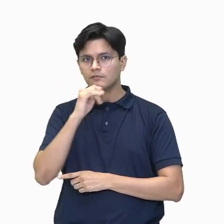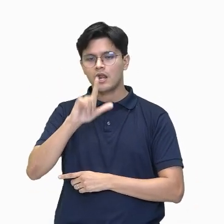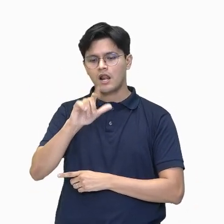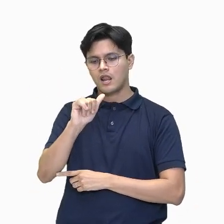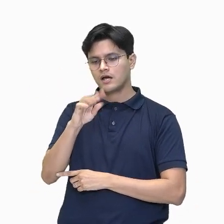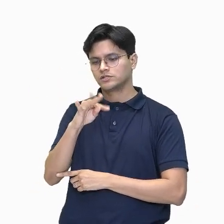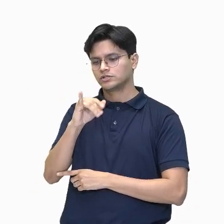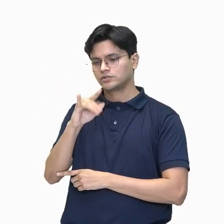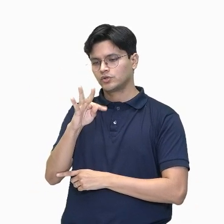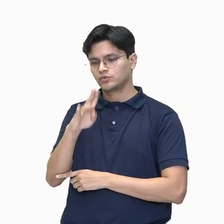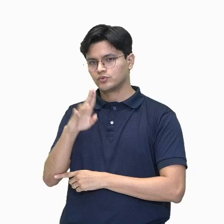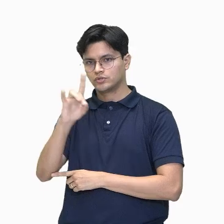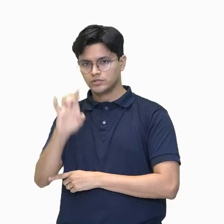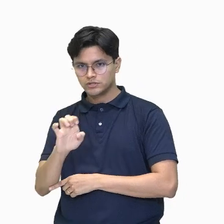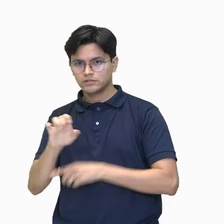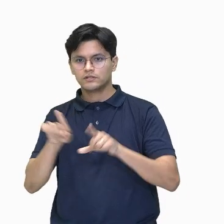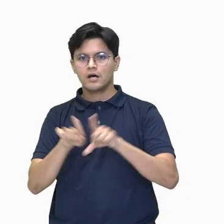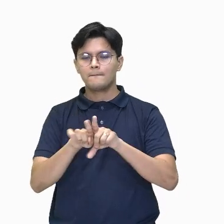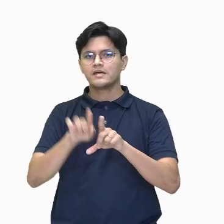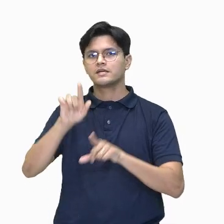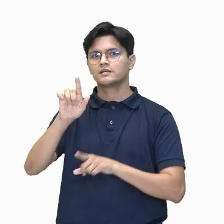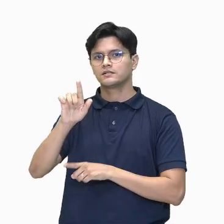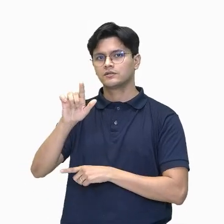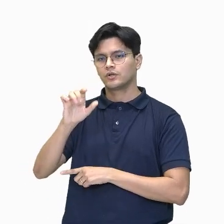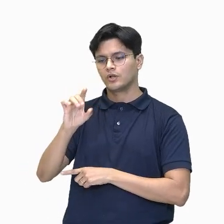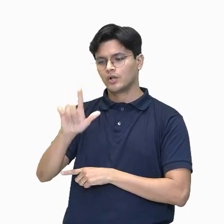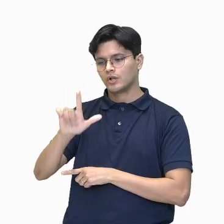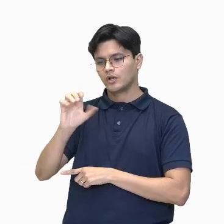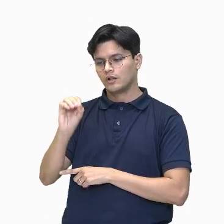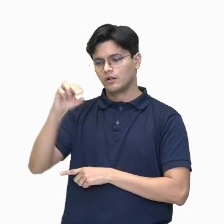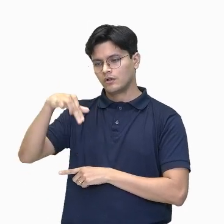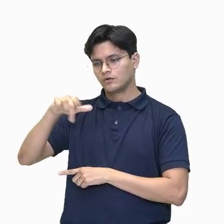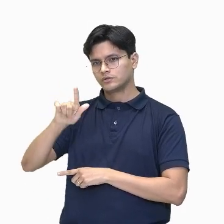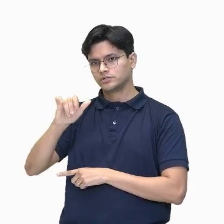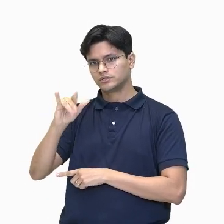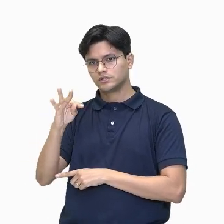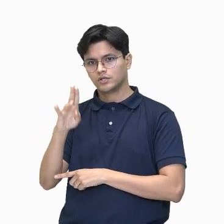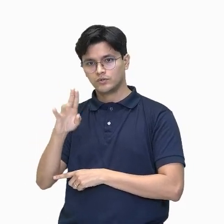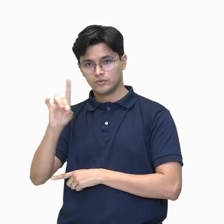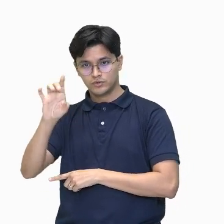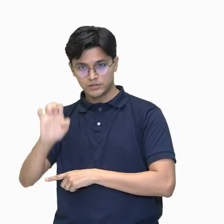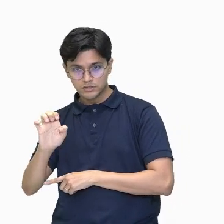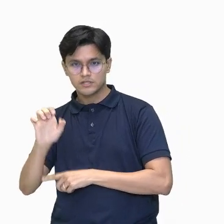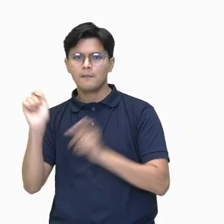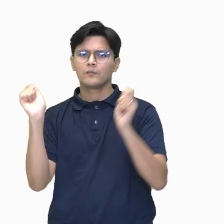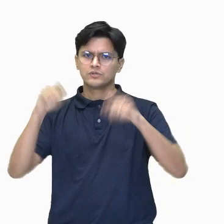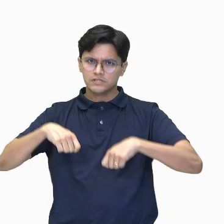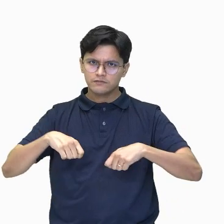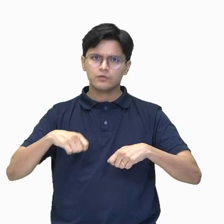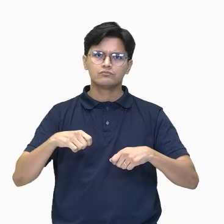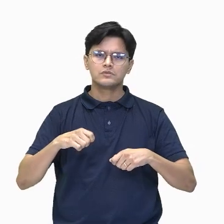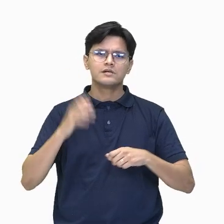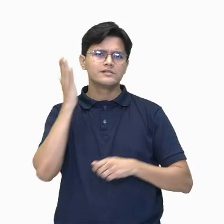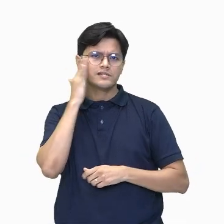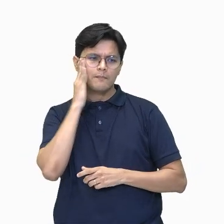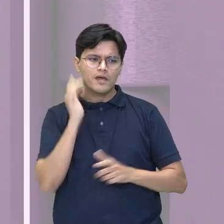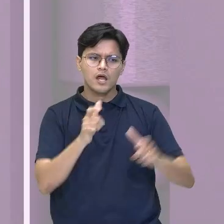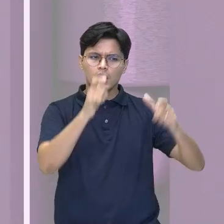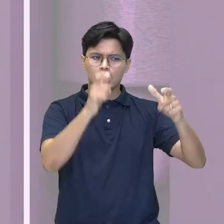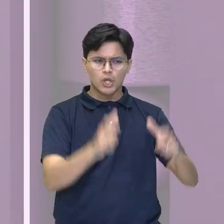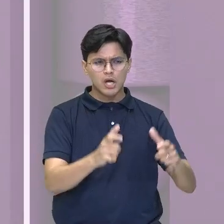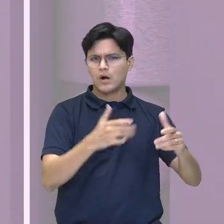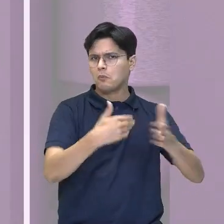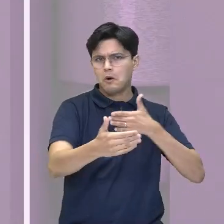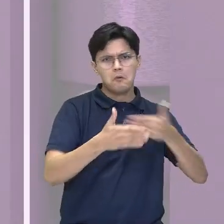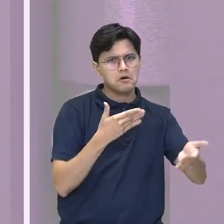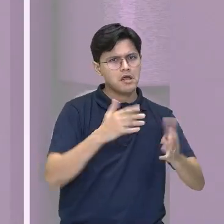fala, e que nos permite fazer o quê? Nos permite ali localizar qualquer lugar na Terra, exatamente. Ah, mas é só nessa área aí?